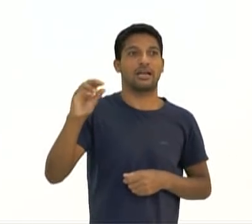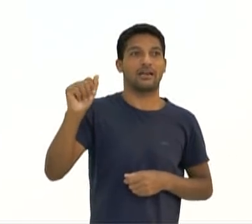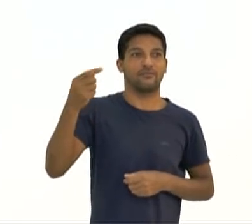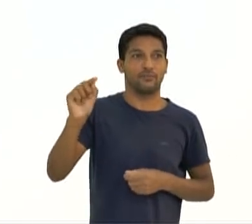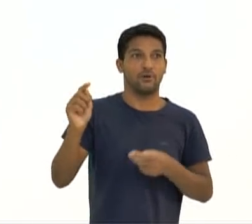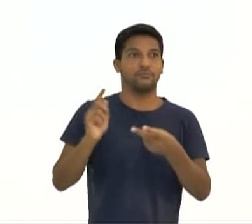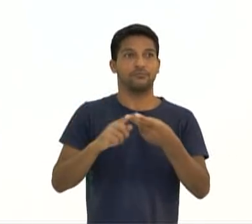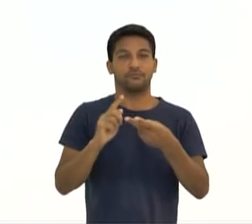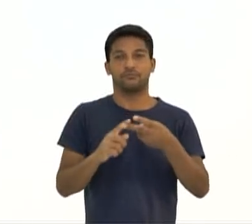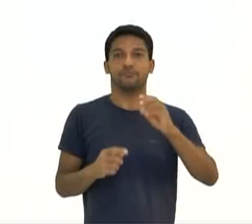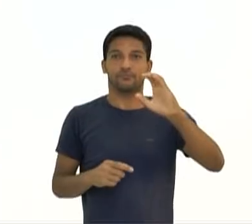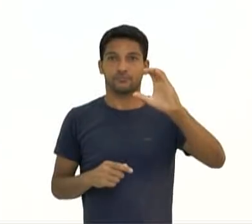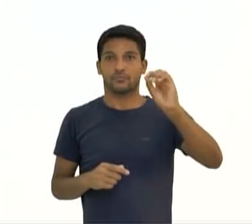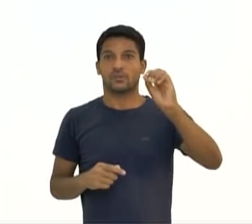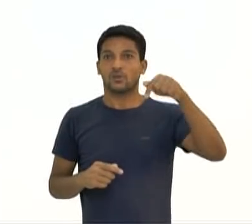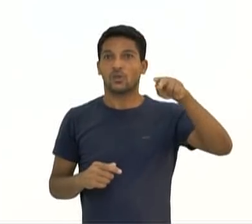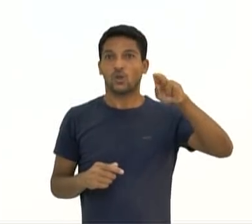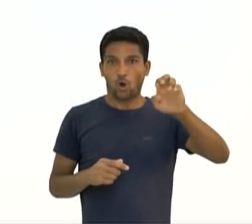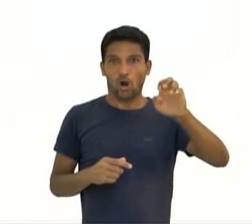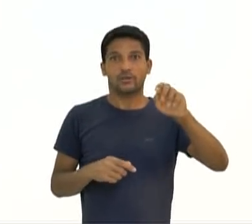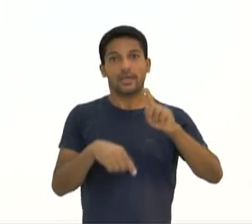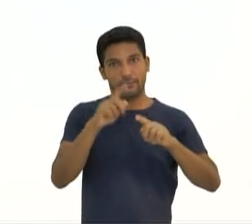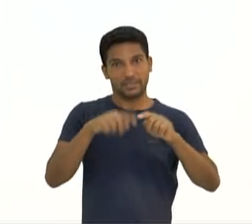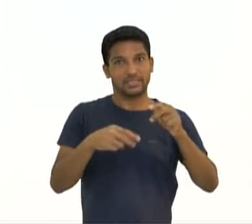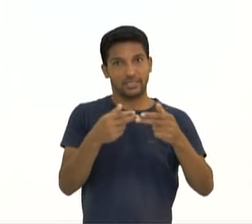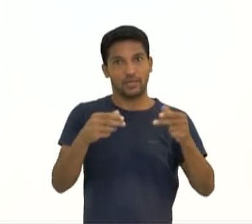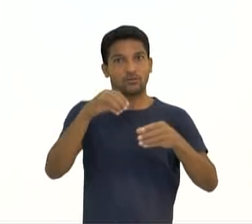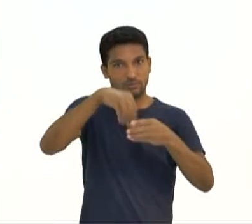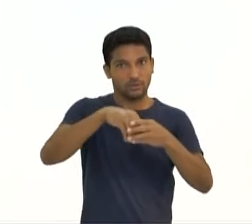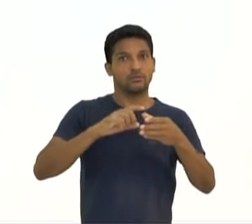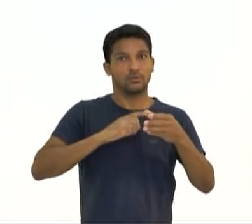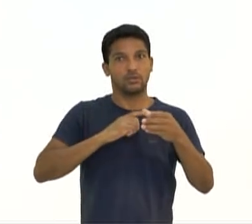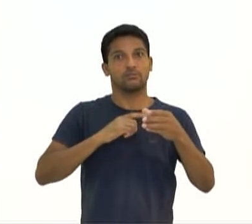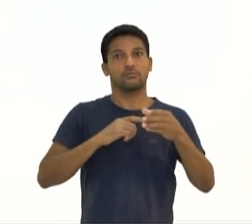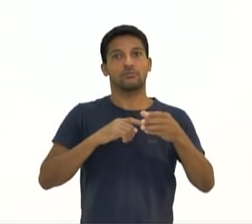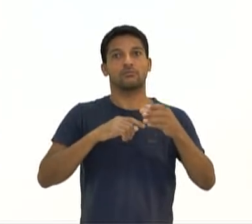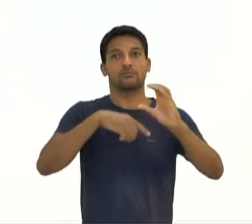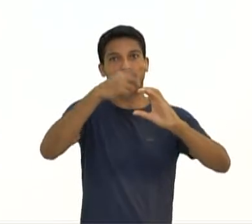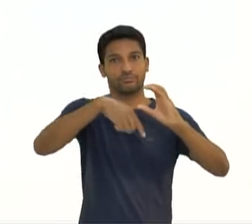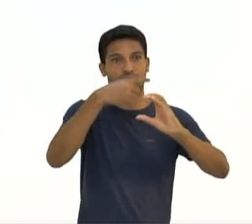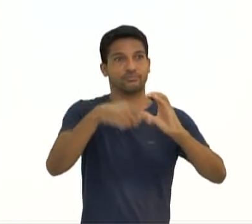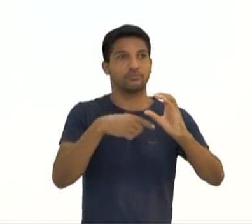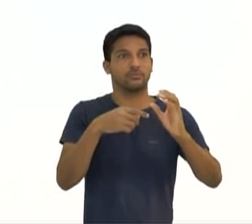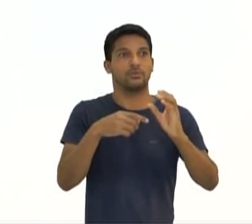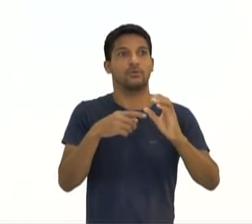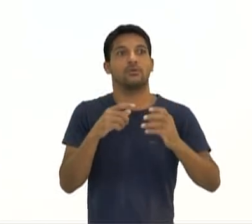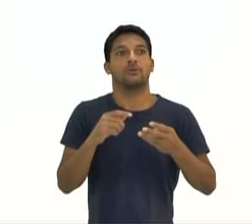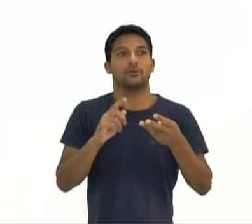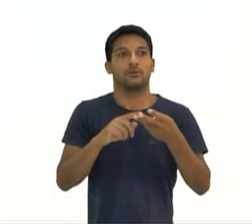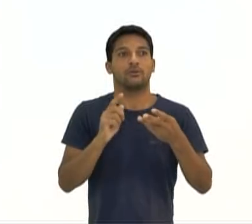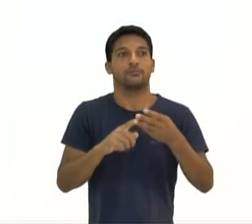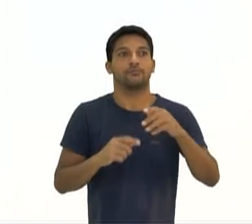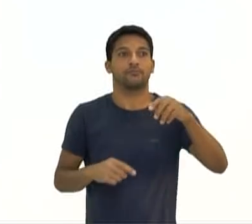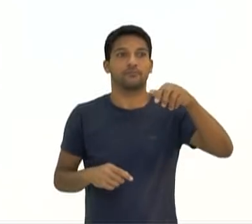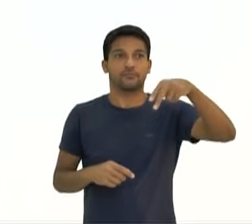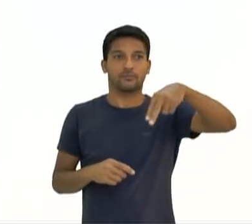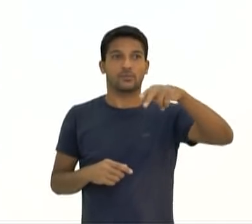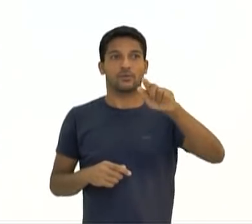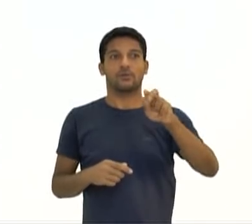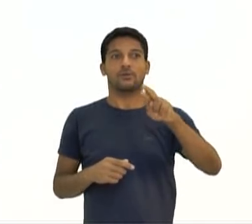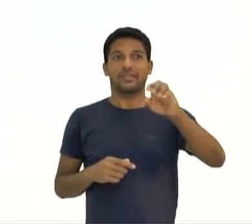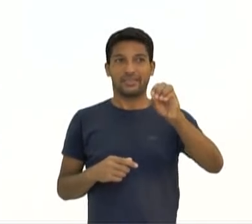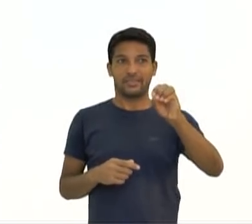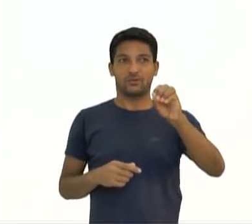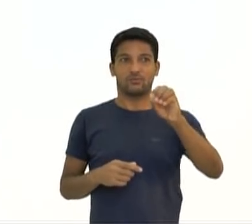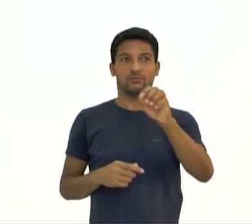material carbonáceo, obtido por meio de carbonização do carvão a altas temperaturas. Nós temos o negro de fumo